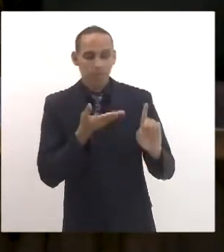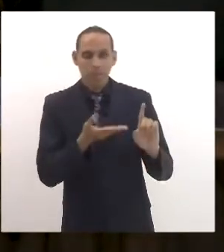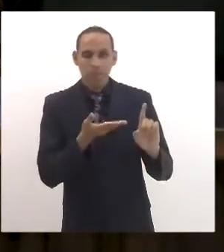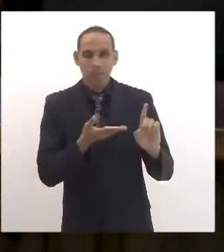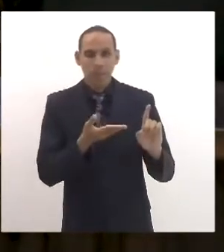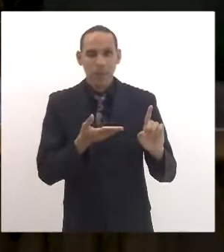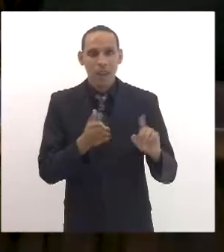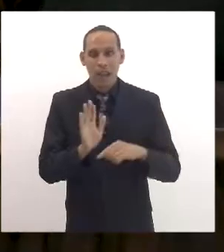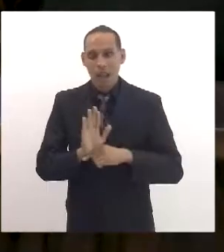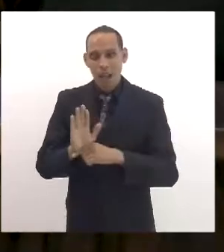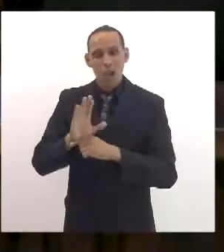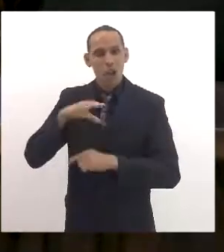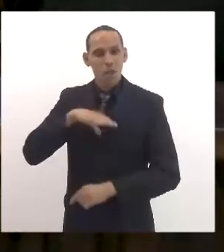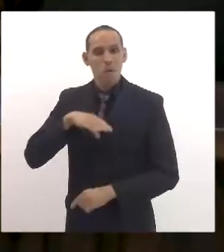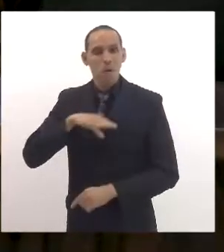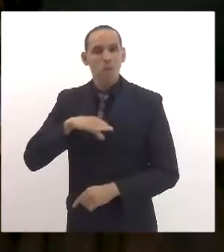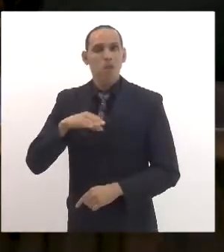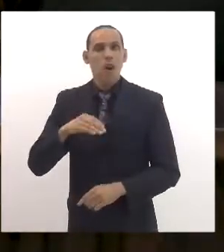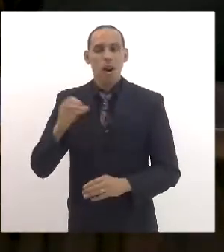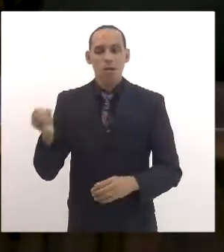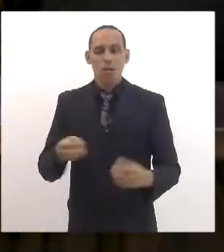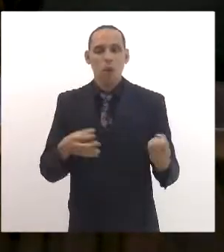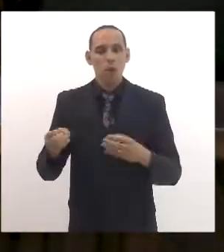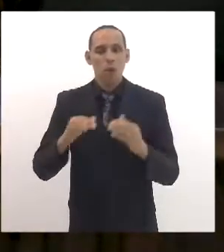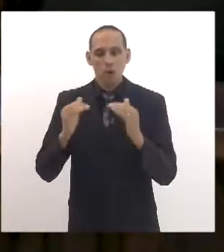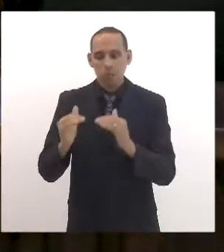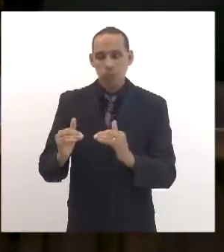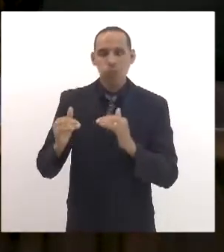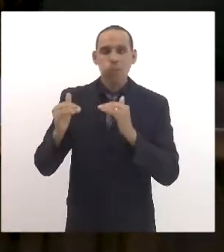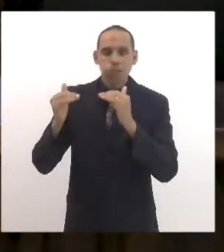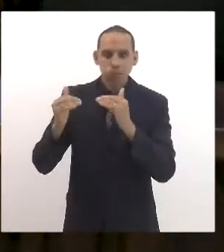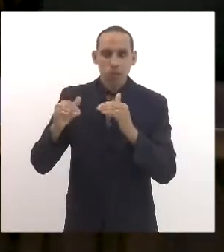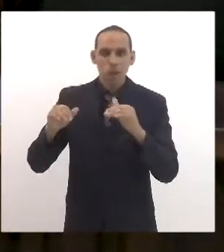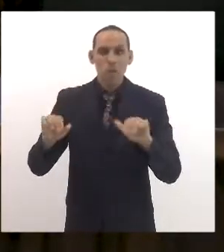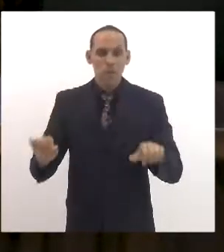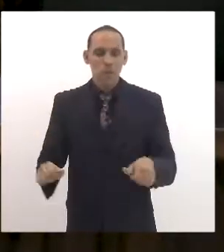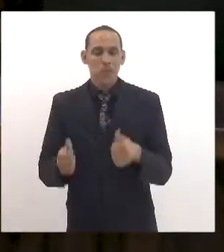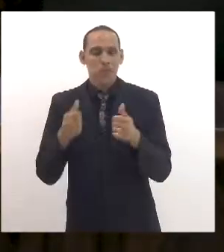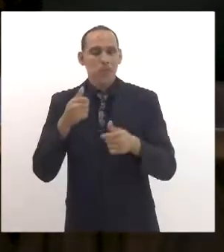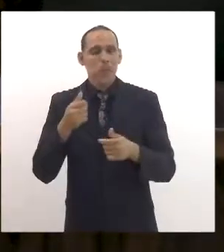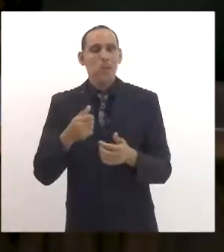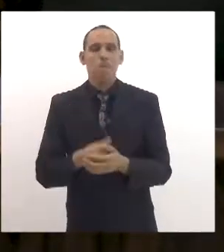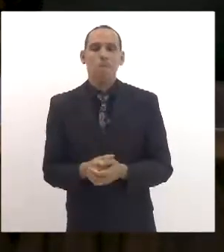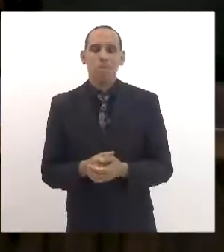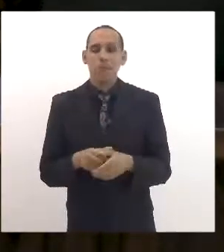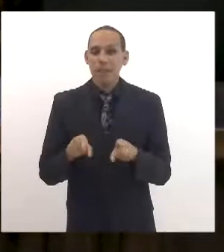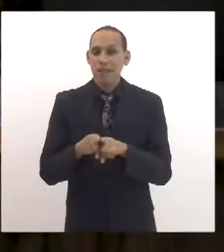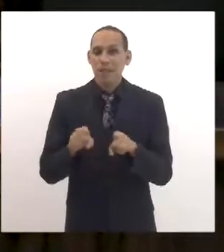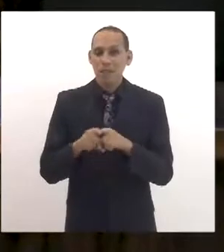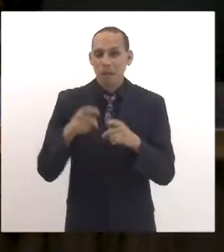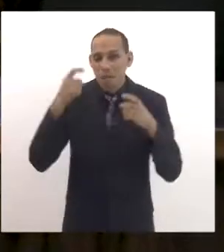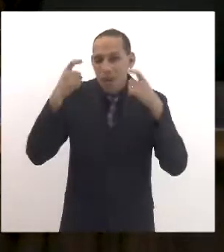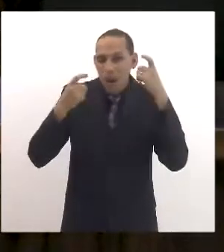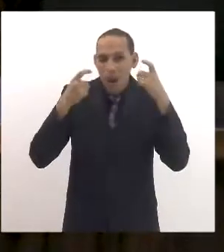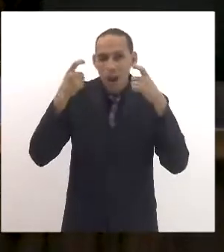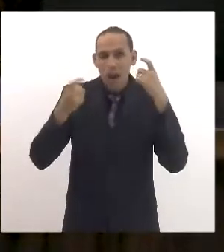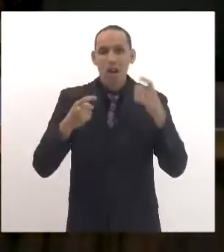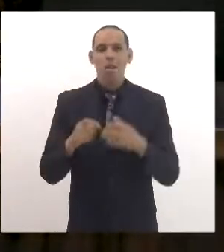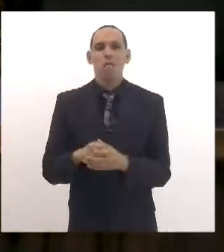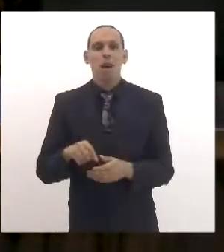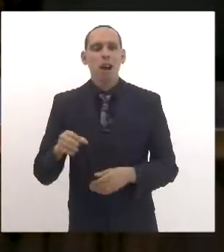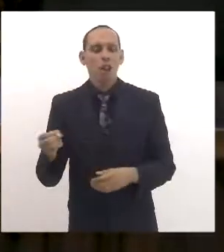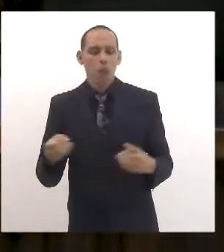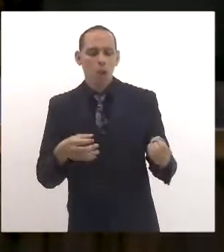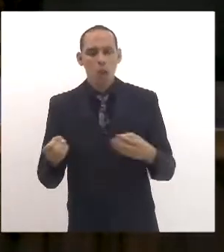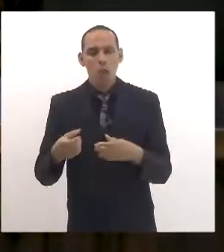deu um salto em inovação nos últimos anos, impulsionada pela preocupação governamental em diversificar a economia e as formas